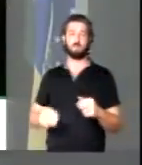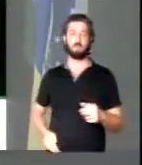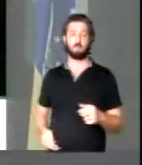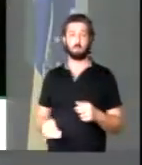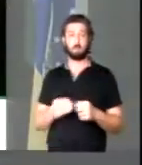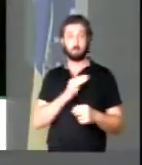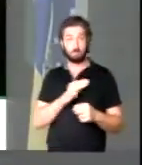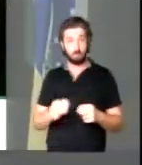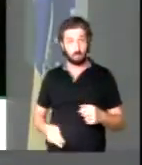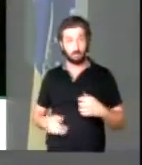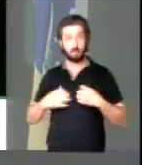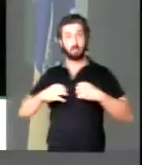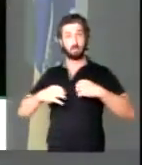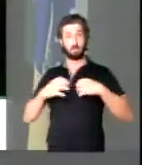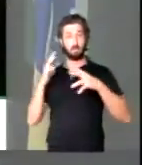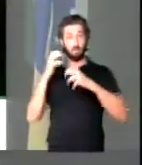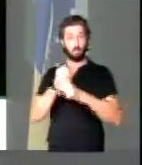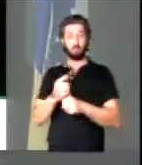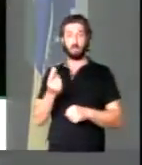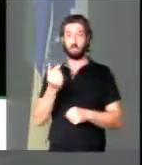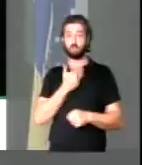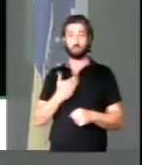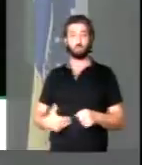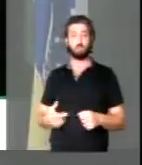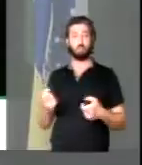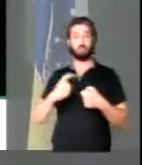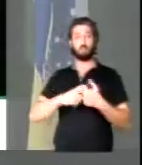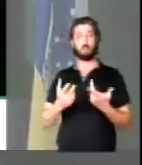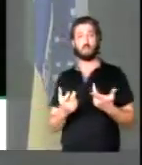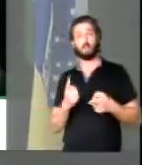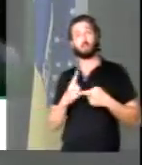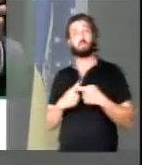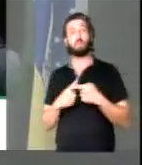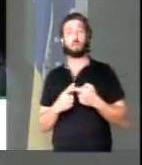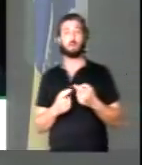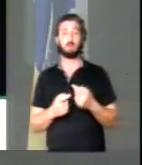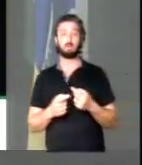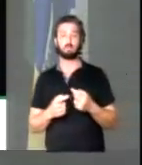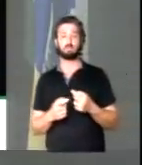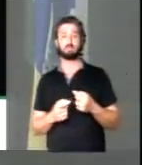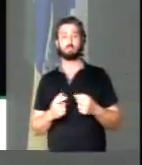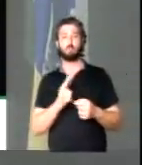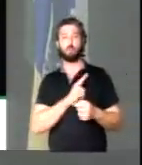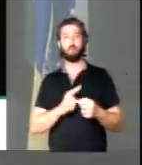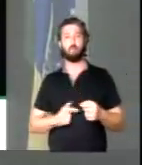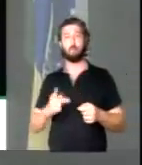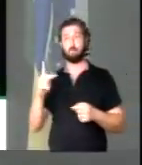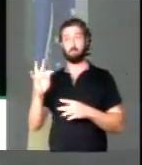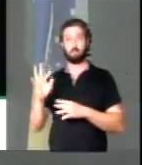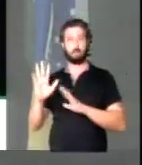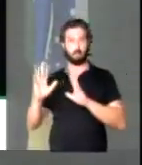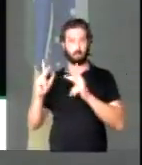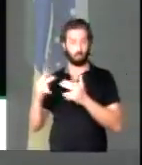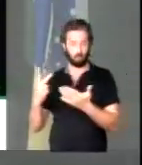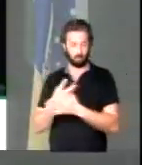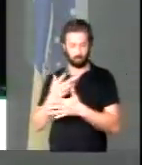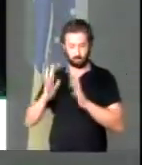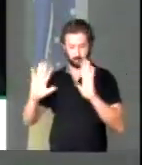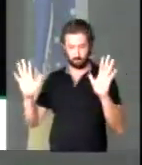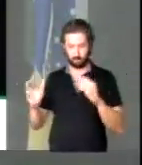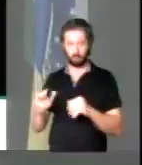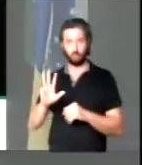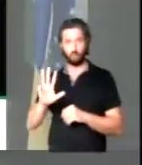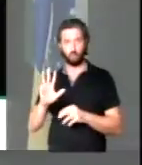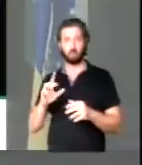ministro precisa recuperar as contas públicas, porque depois que passa um governo do PT, como passou o